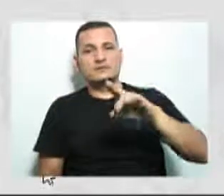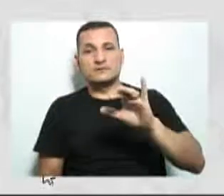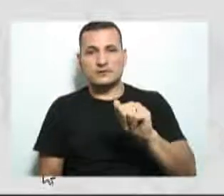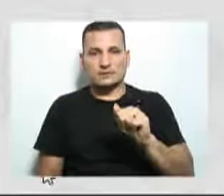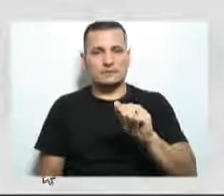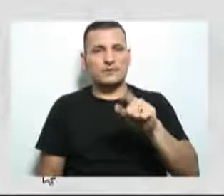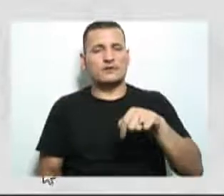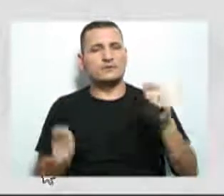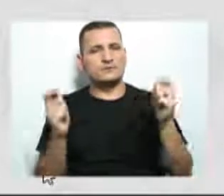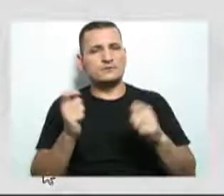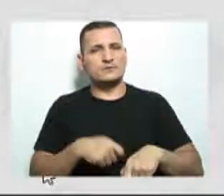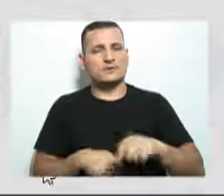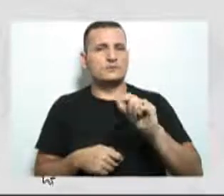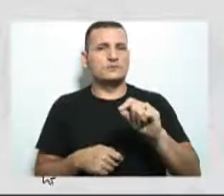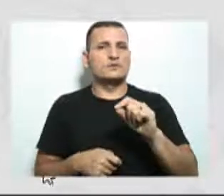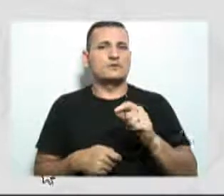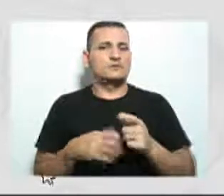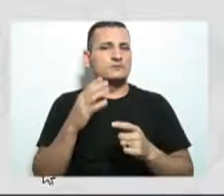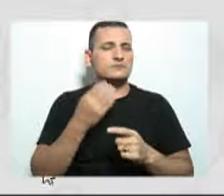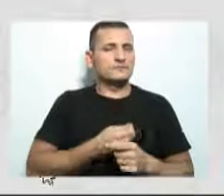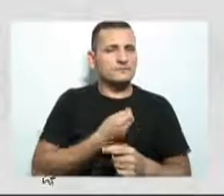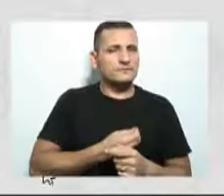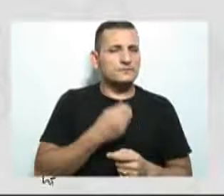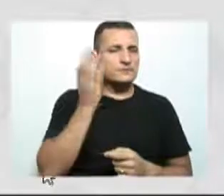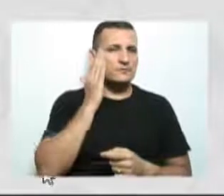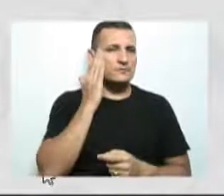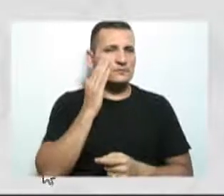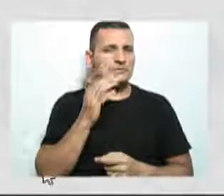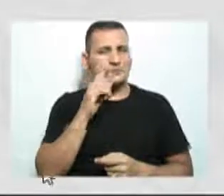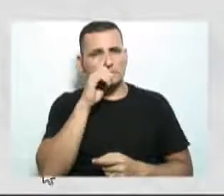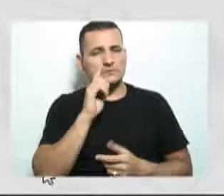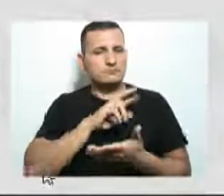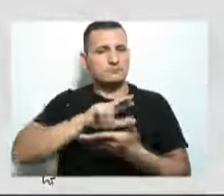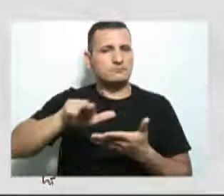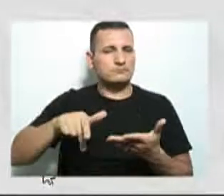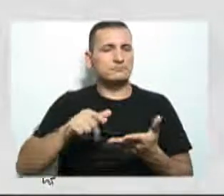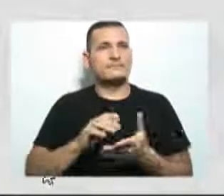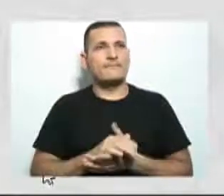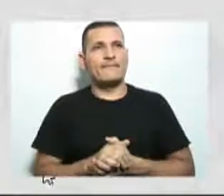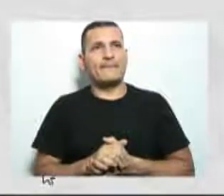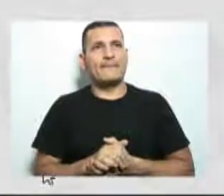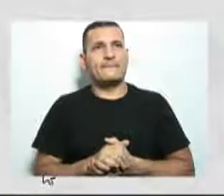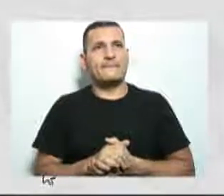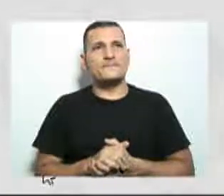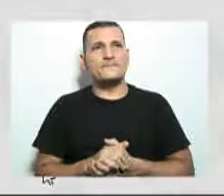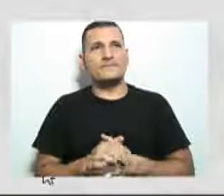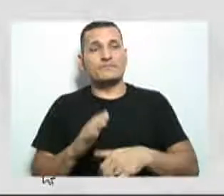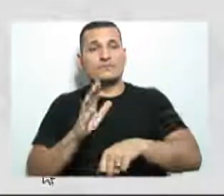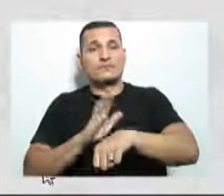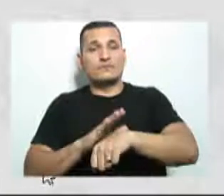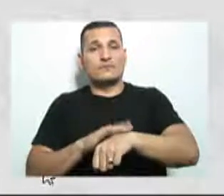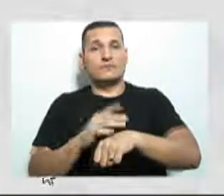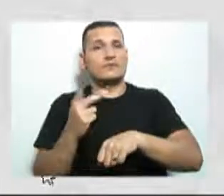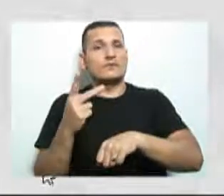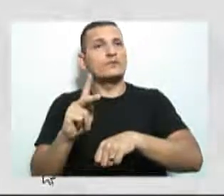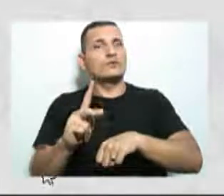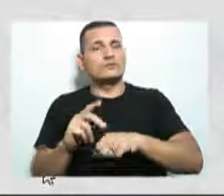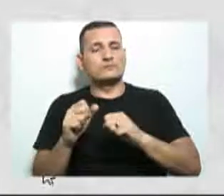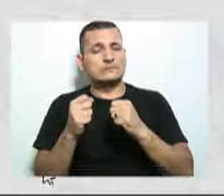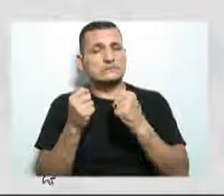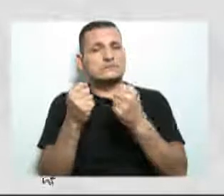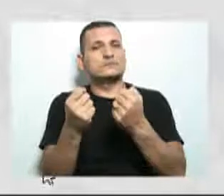capacidade de conviver com os riscos de perder o negócio. O tempo e sua resiliência te